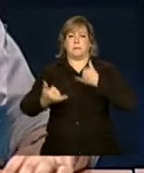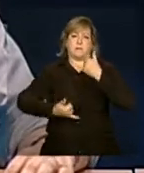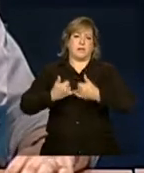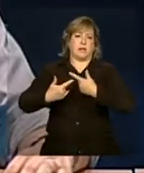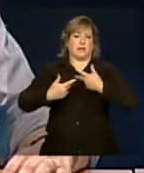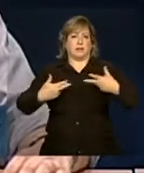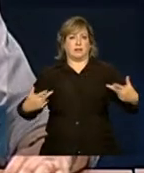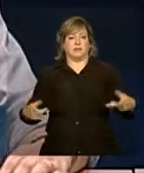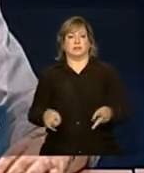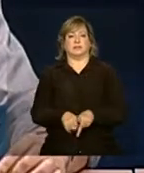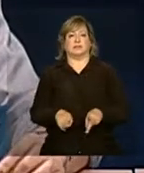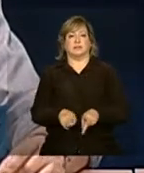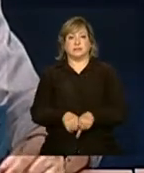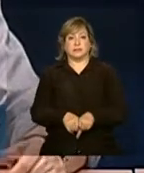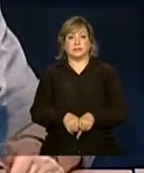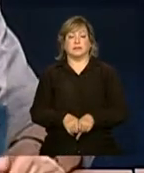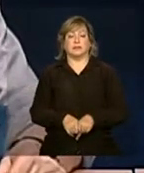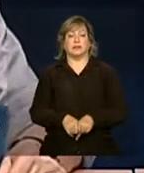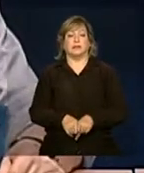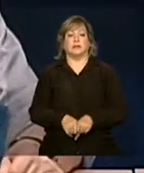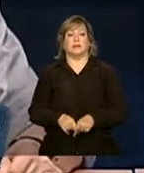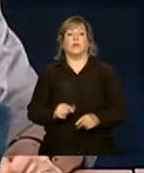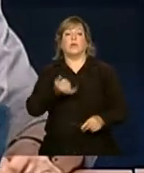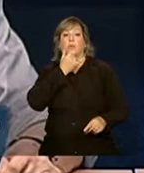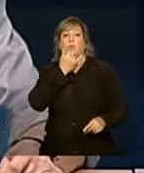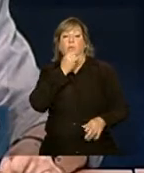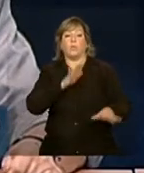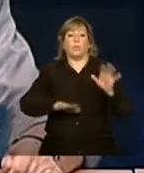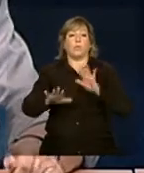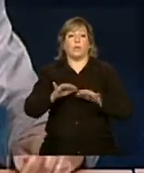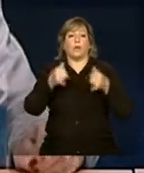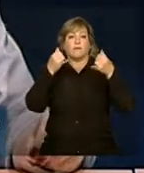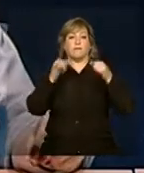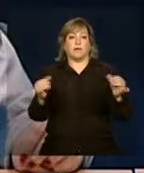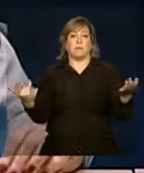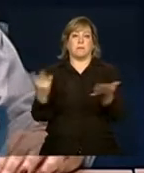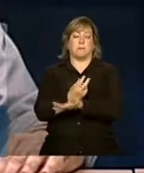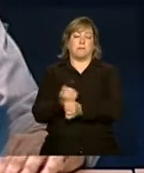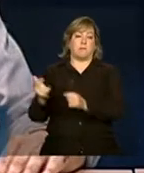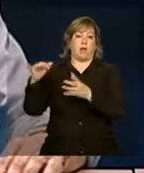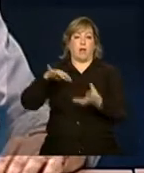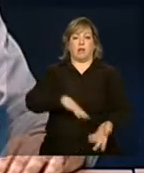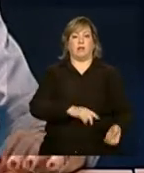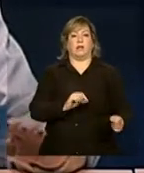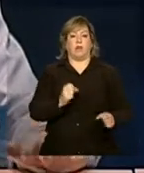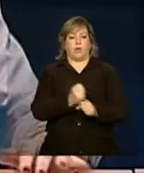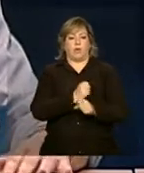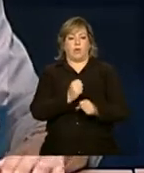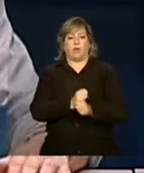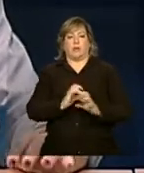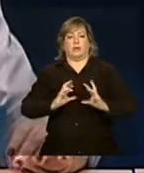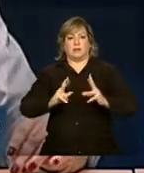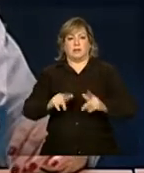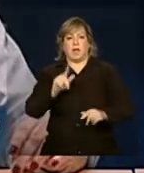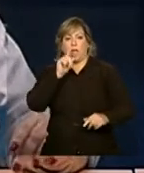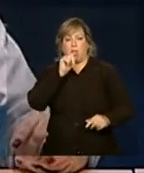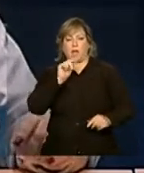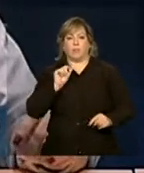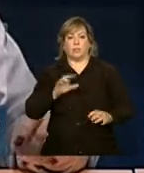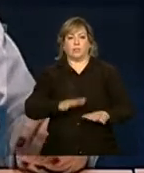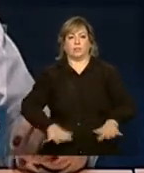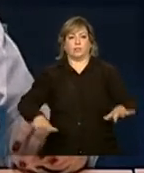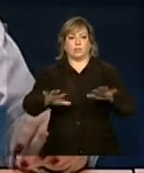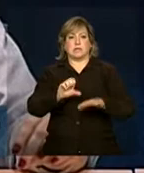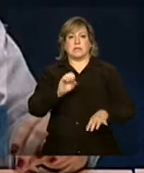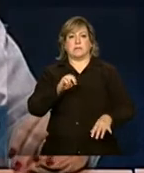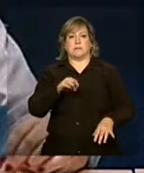esportivos e para prevenção de desastres naturais como drenagem e contenção de encostas e água para o